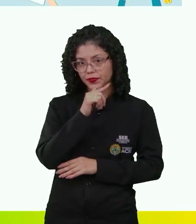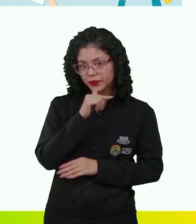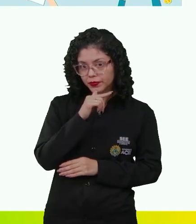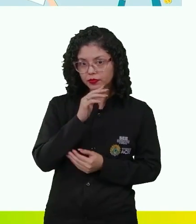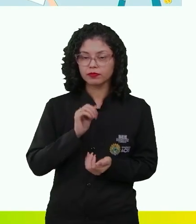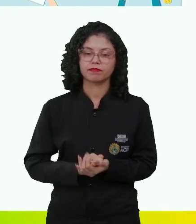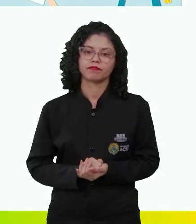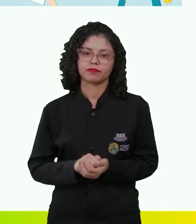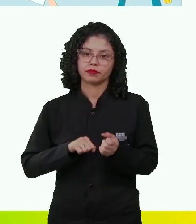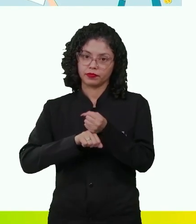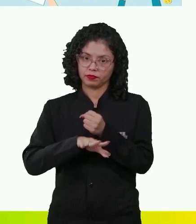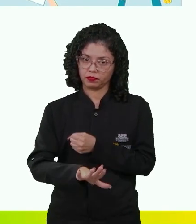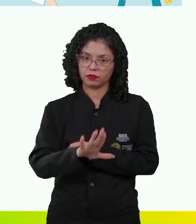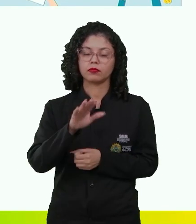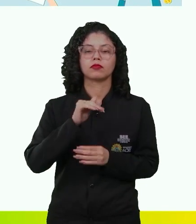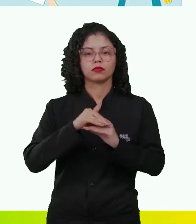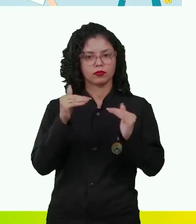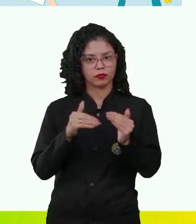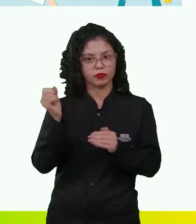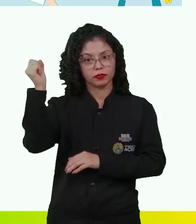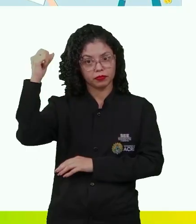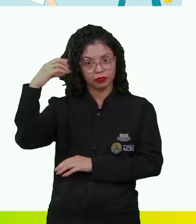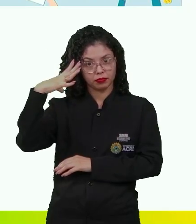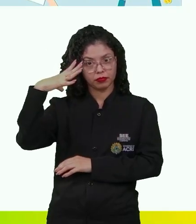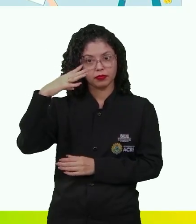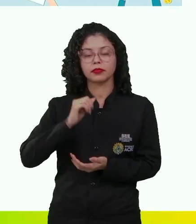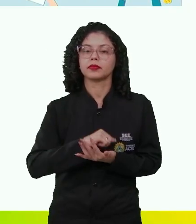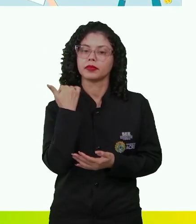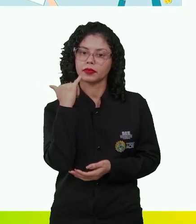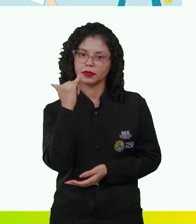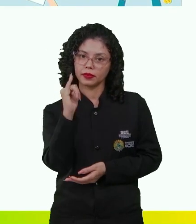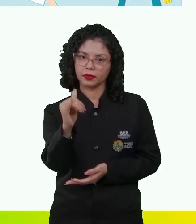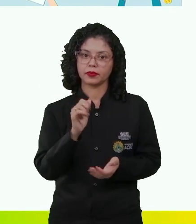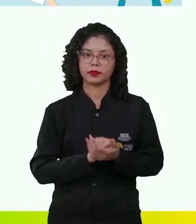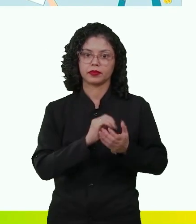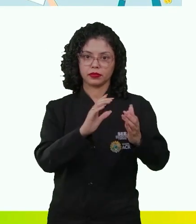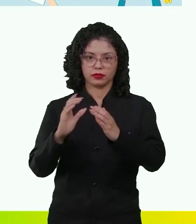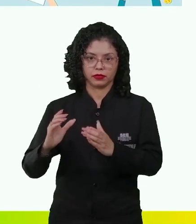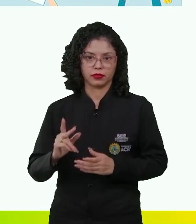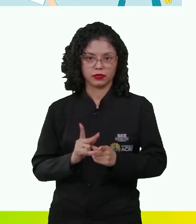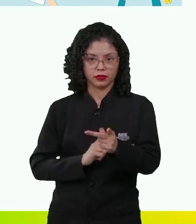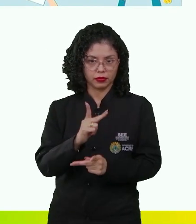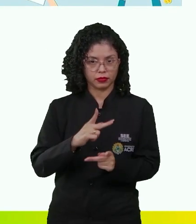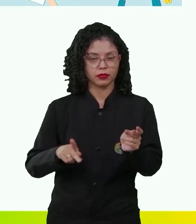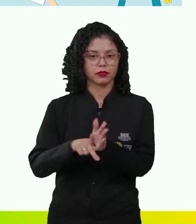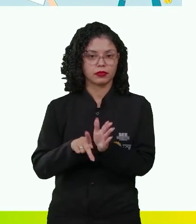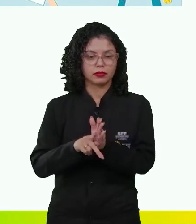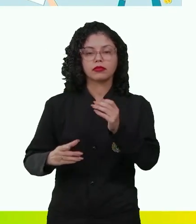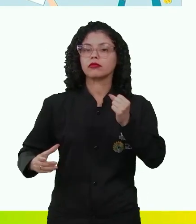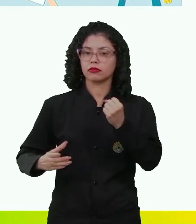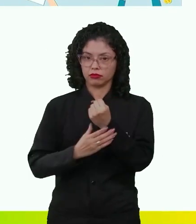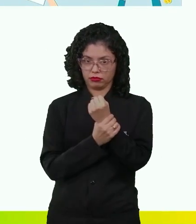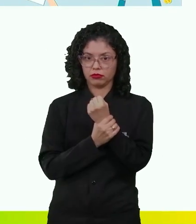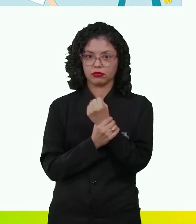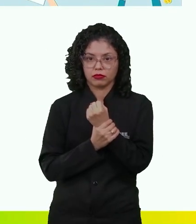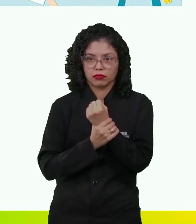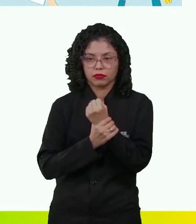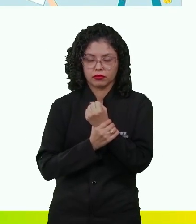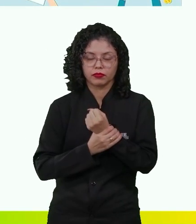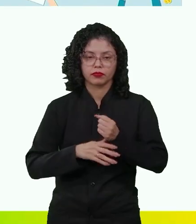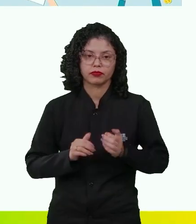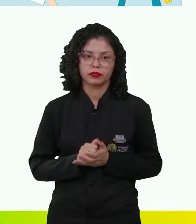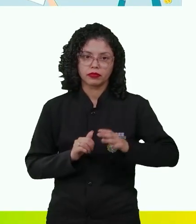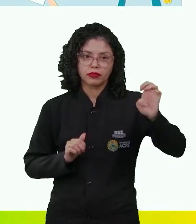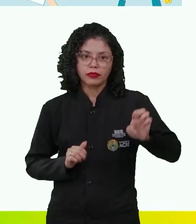encanada, rede de esgoto, luz elétrica, os bairros, além de planejados, são seguros. E do